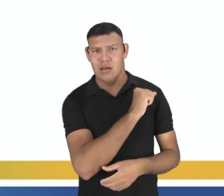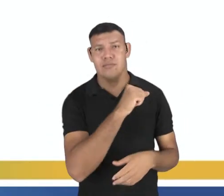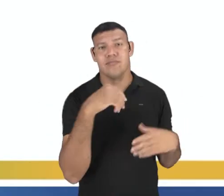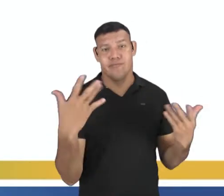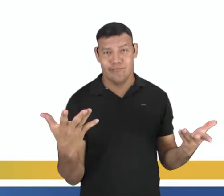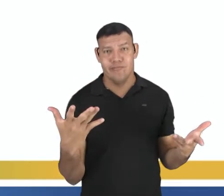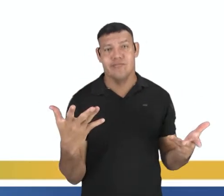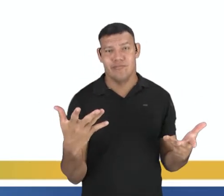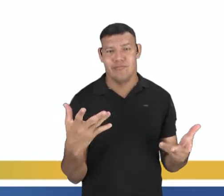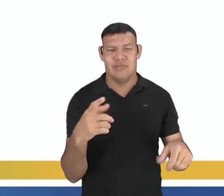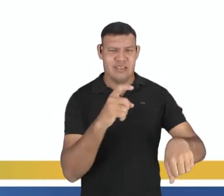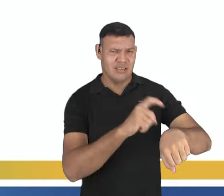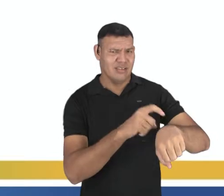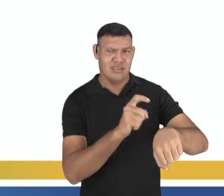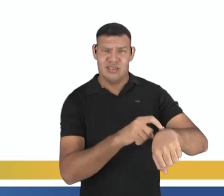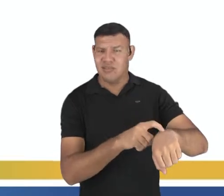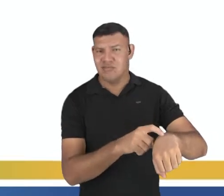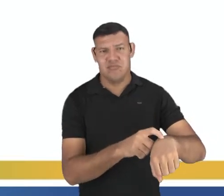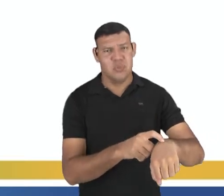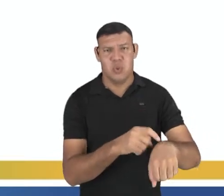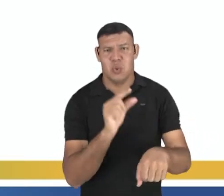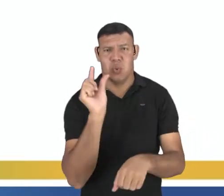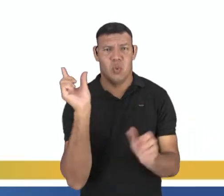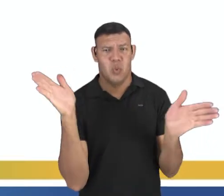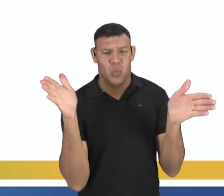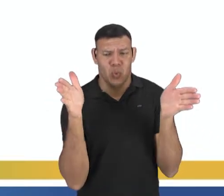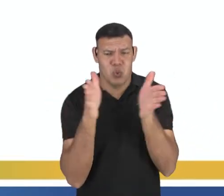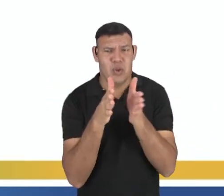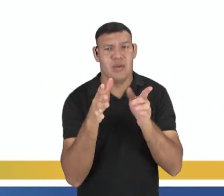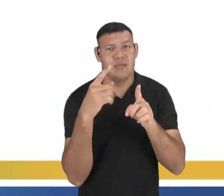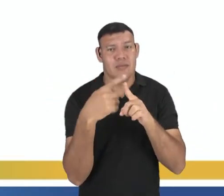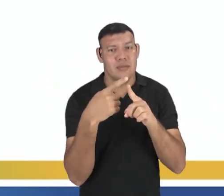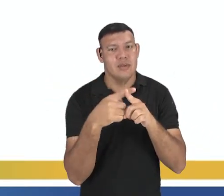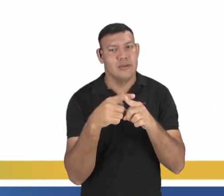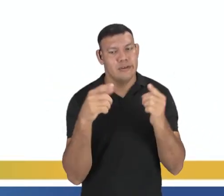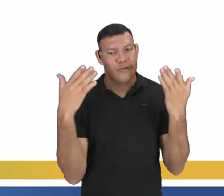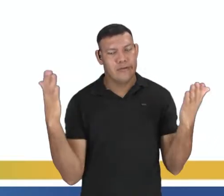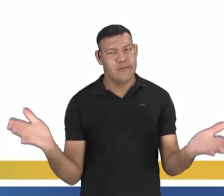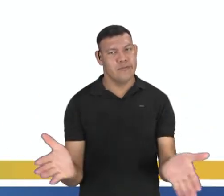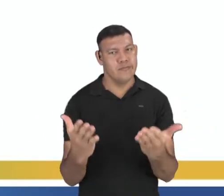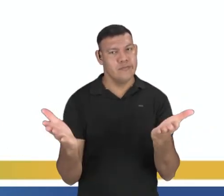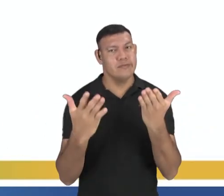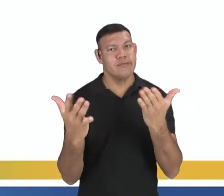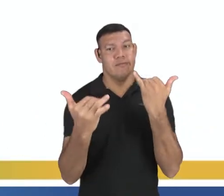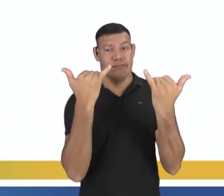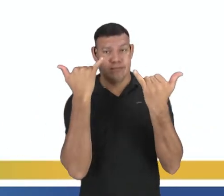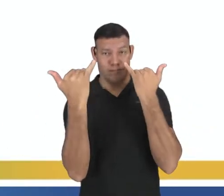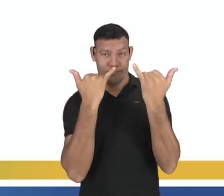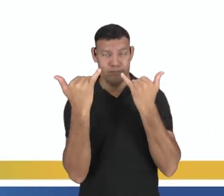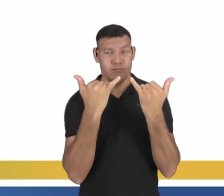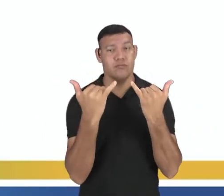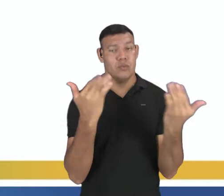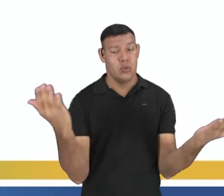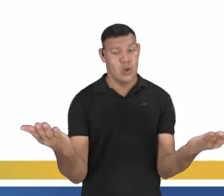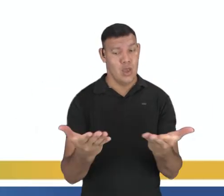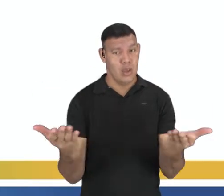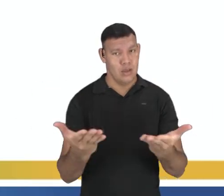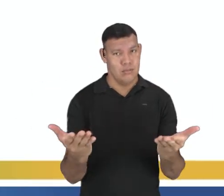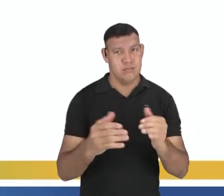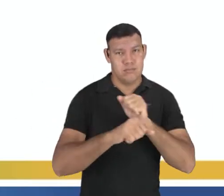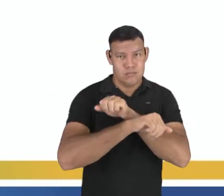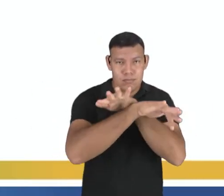tem um tempo mínimo de vida, visto que favorecem o conhecimento de informações atuais com o propósito